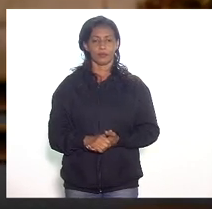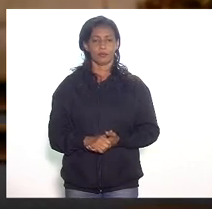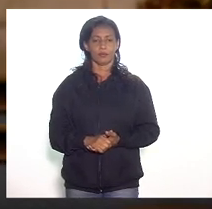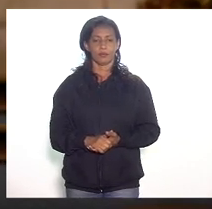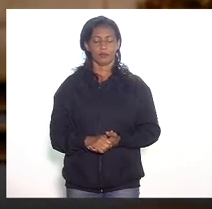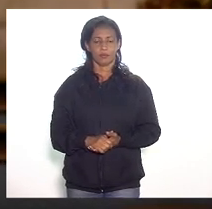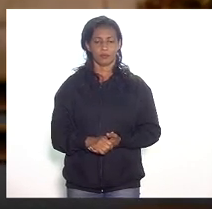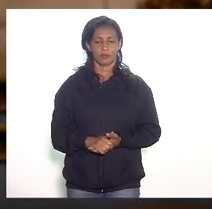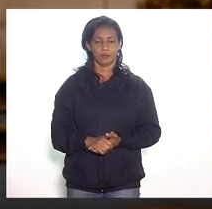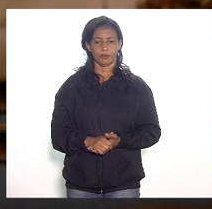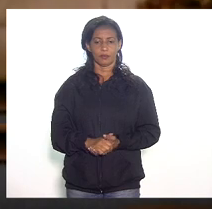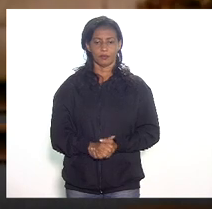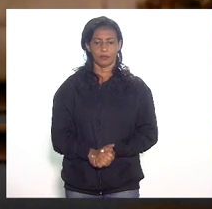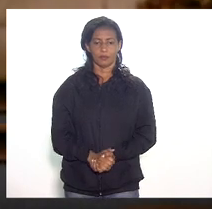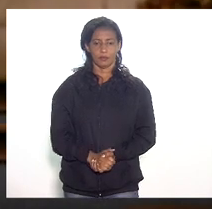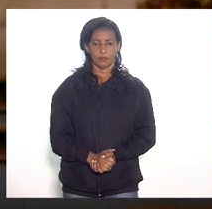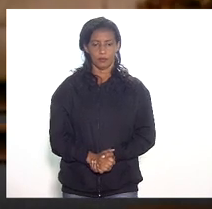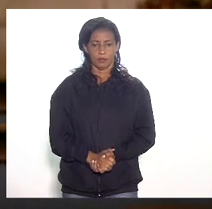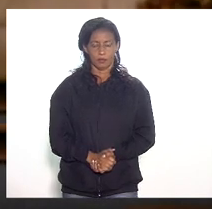Então,